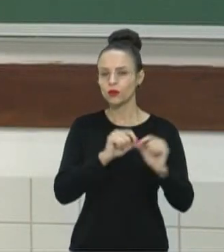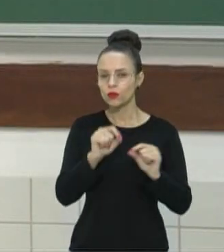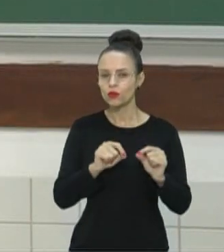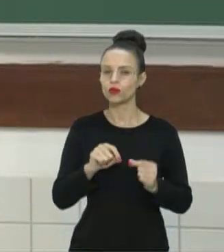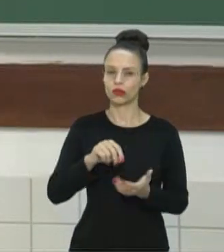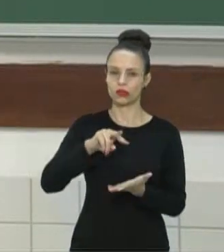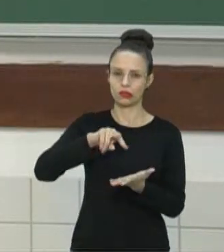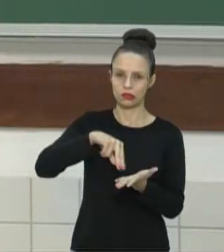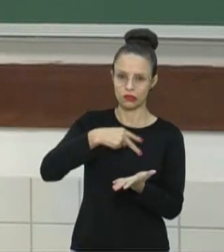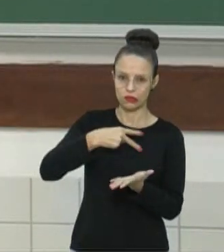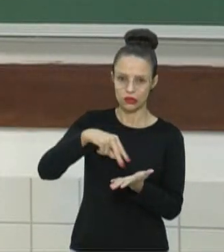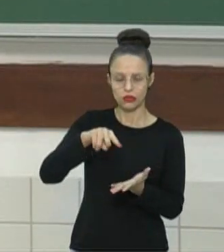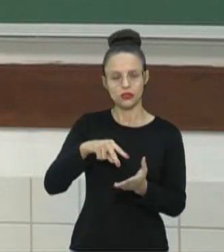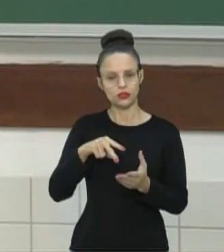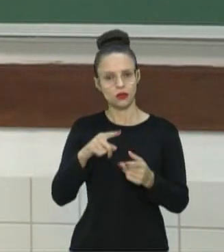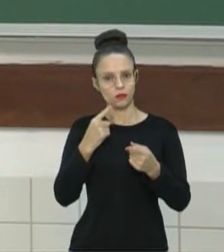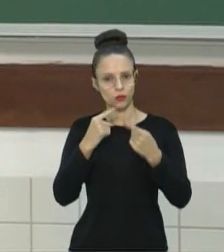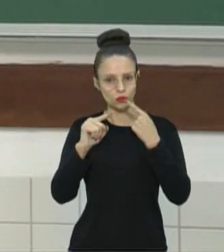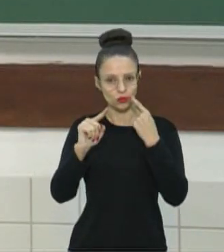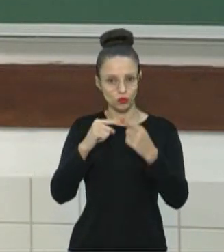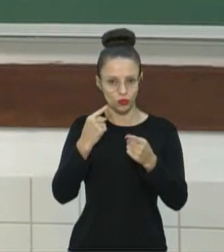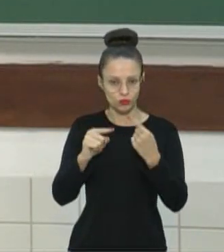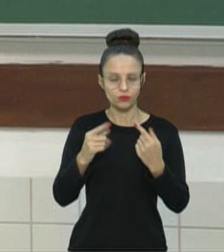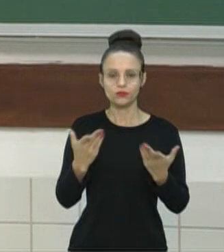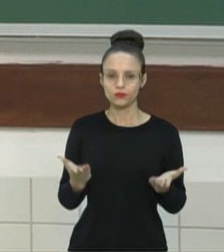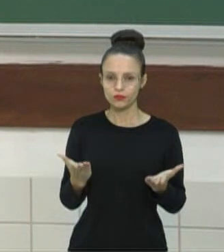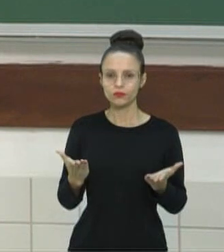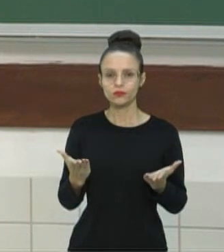Da dança, da música,